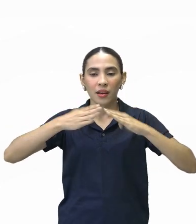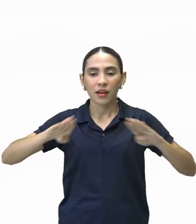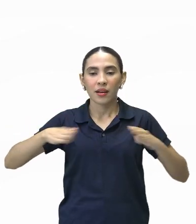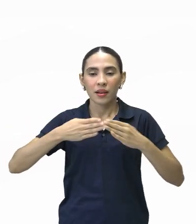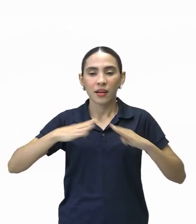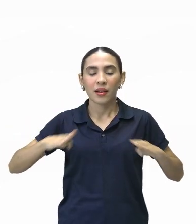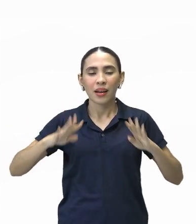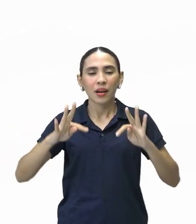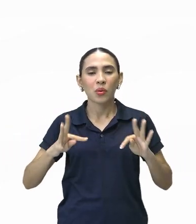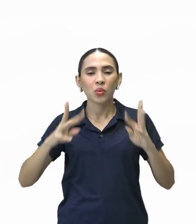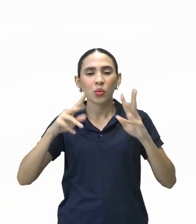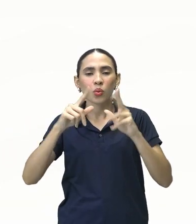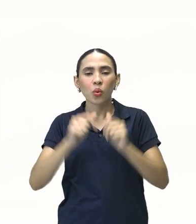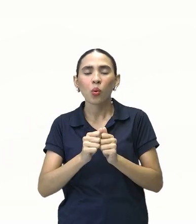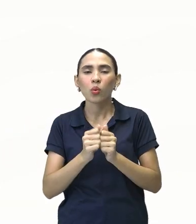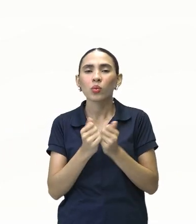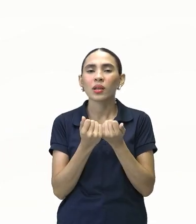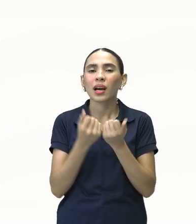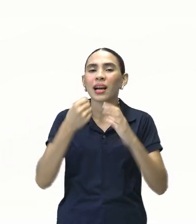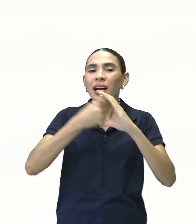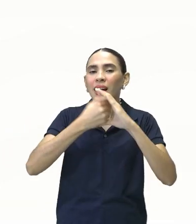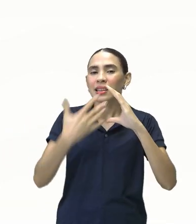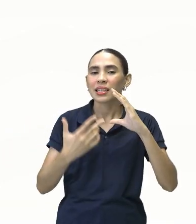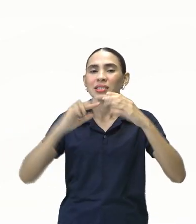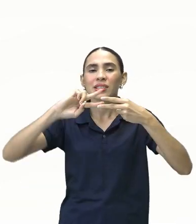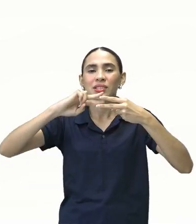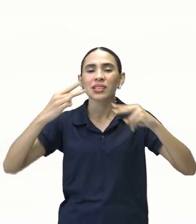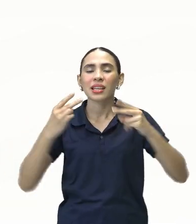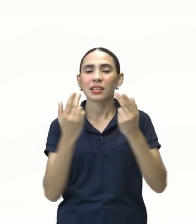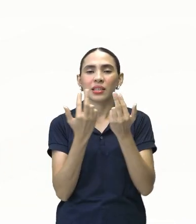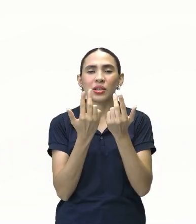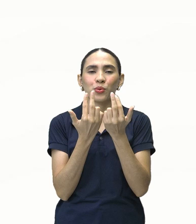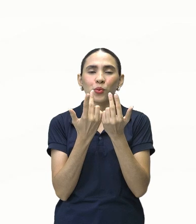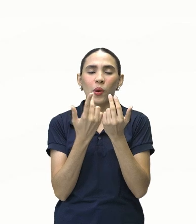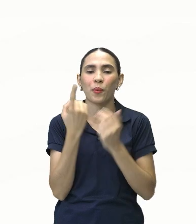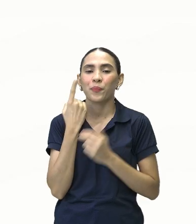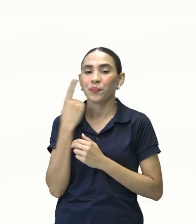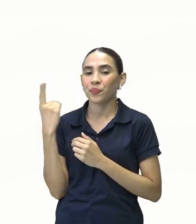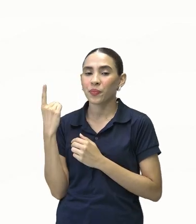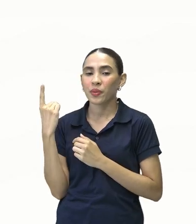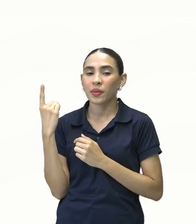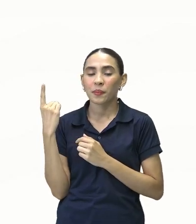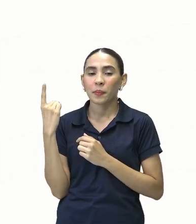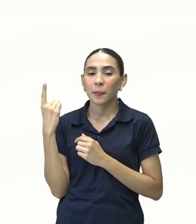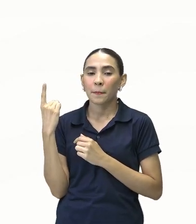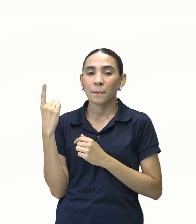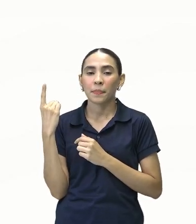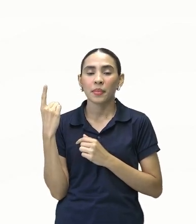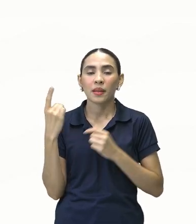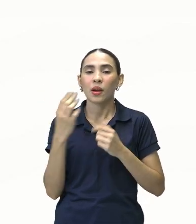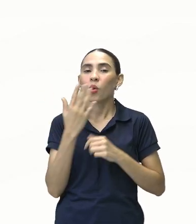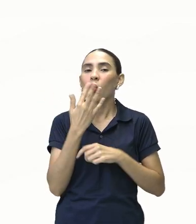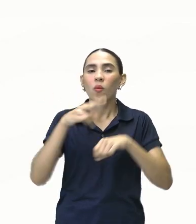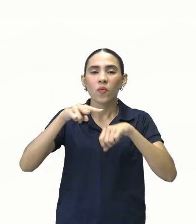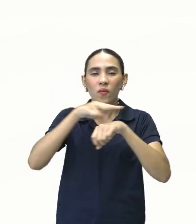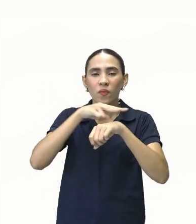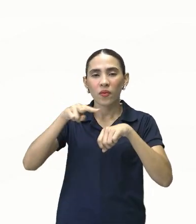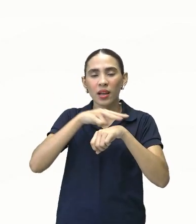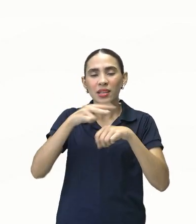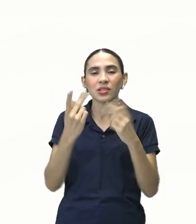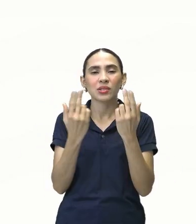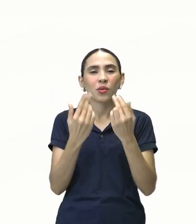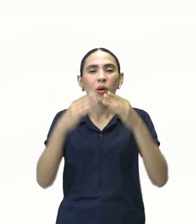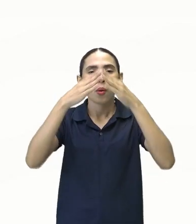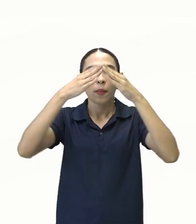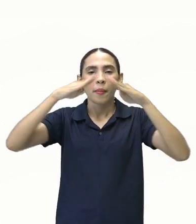estão todas com a mesma característica genética, apontada aí pela imagem desse verde, né? Um verde